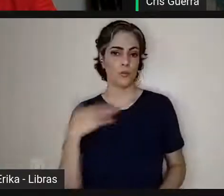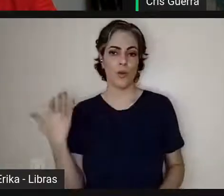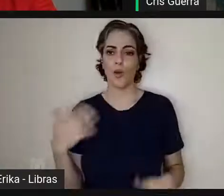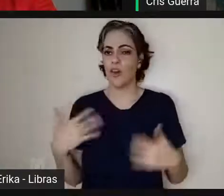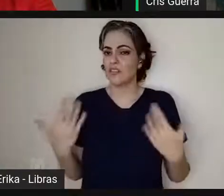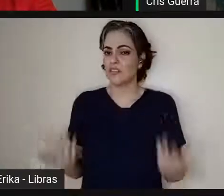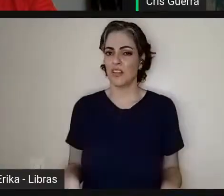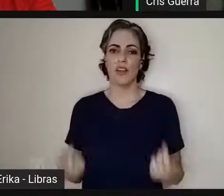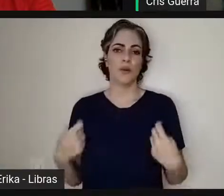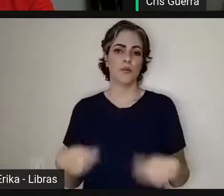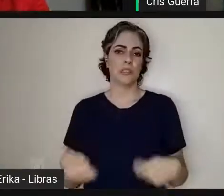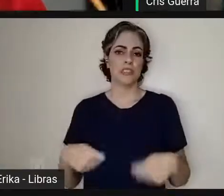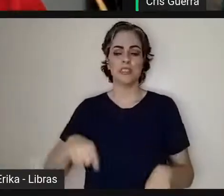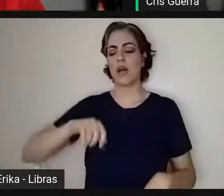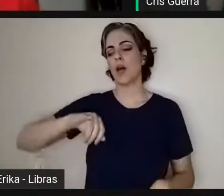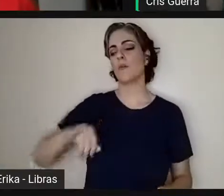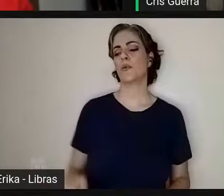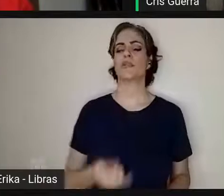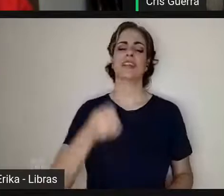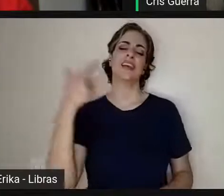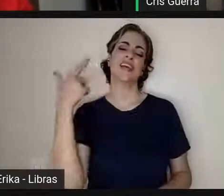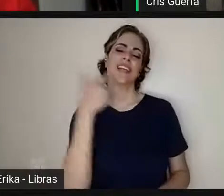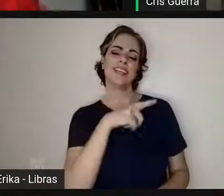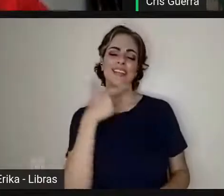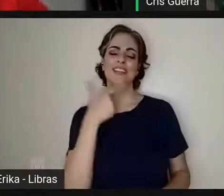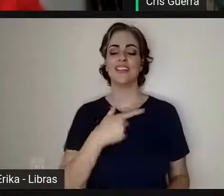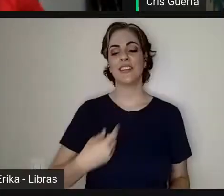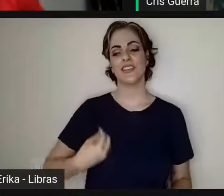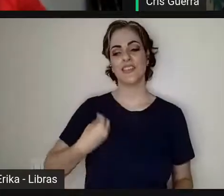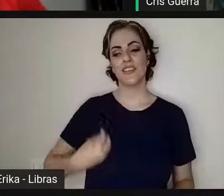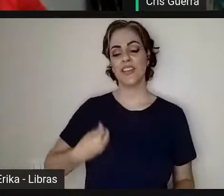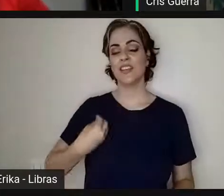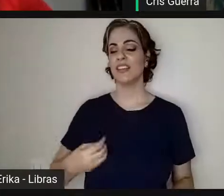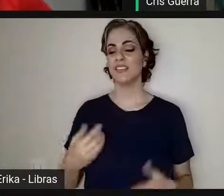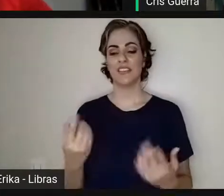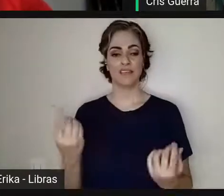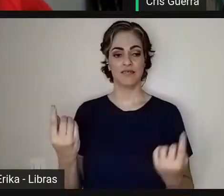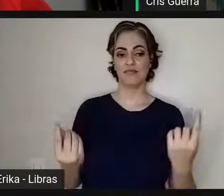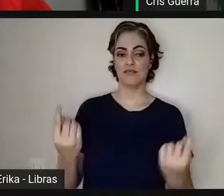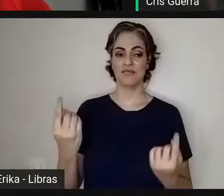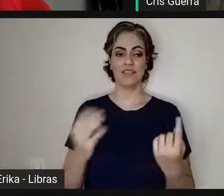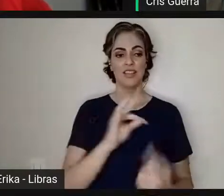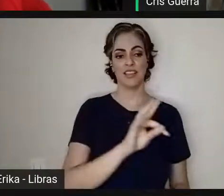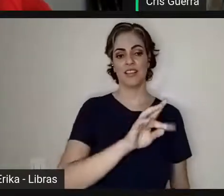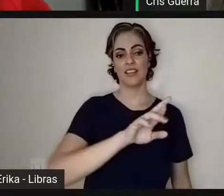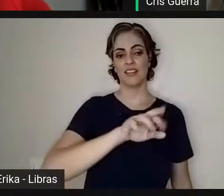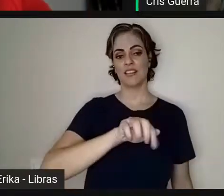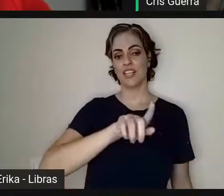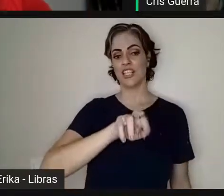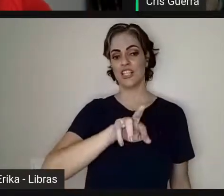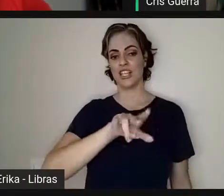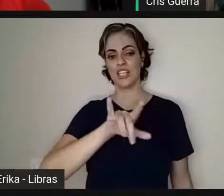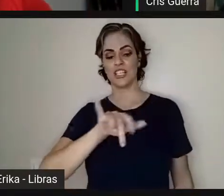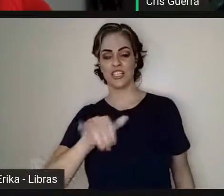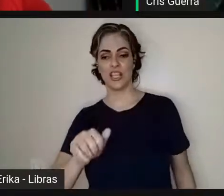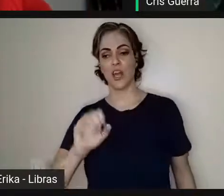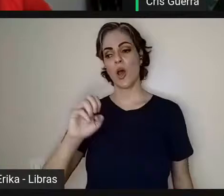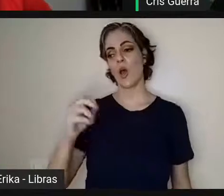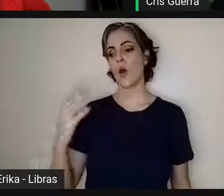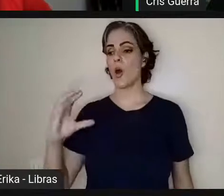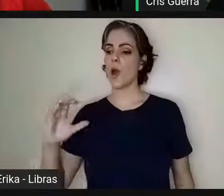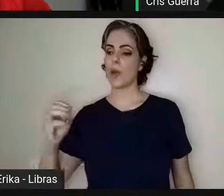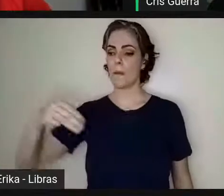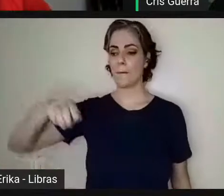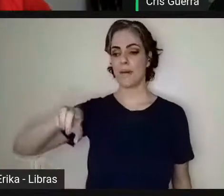disso tudo. E eu falo que a grande diferença entre a tragédia e a comédia é o distanciamento que a gente tem do fato, né? Eu tenho uma